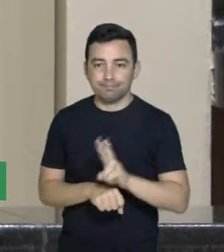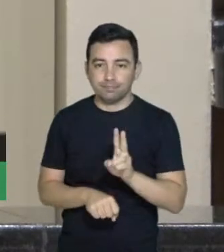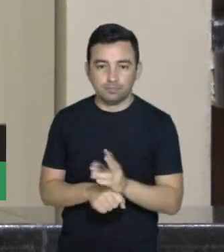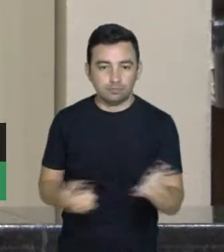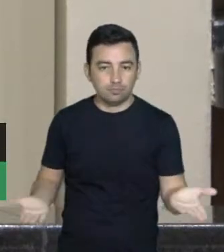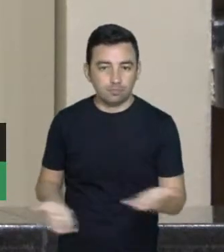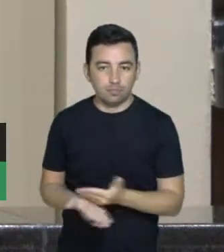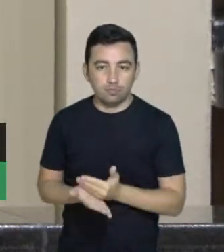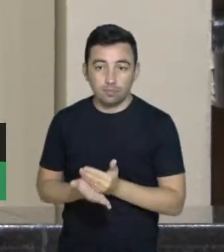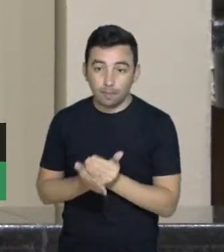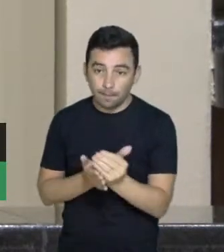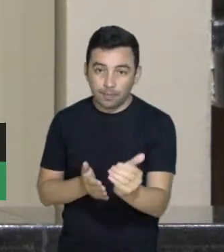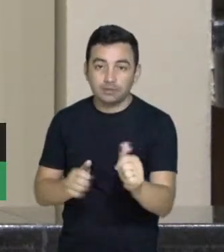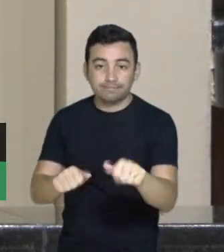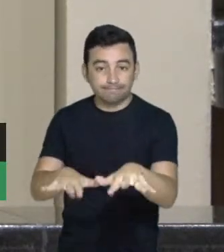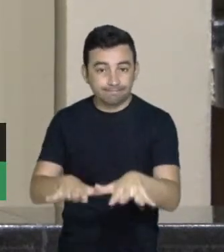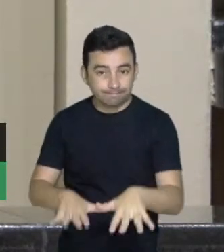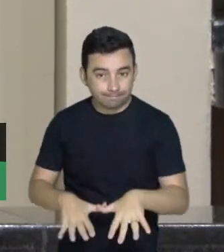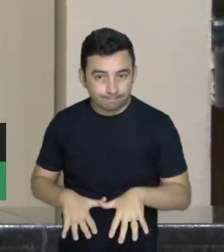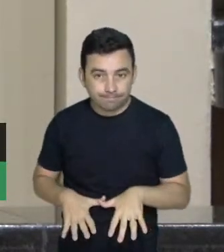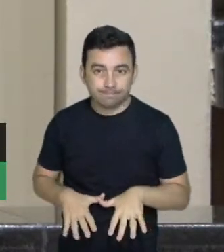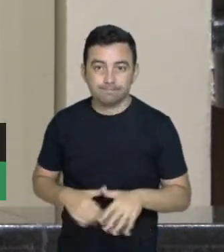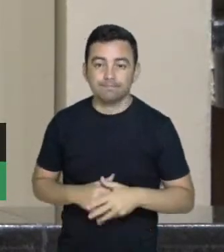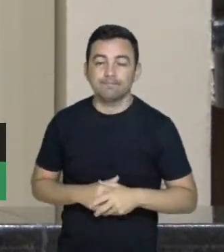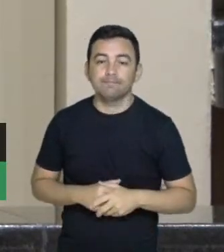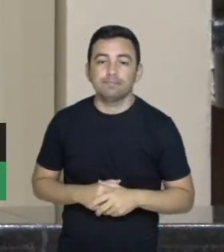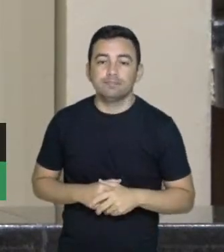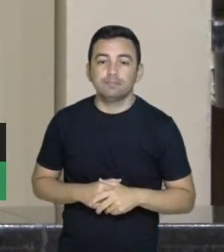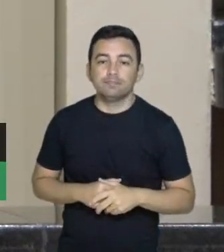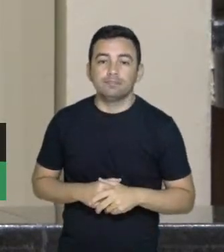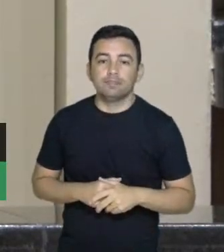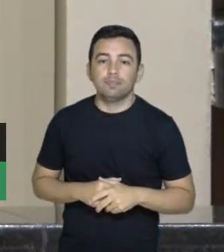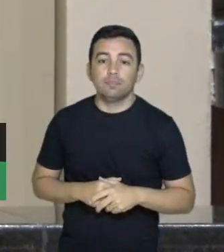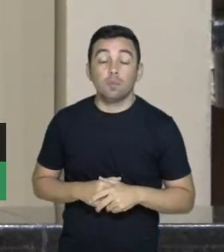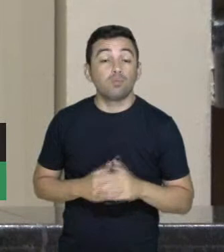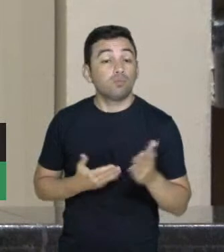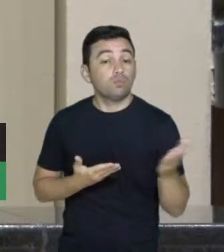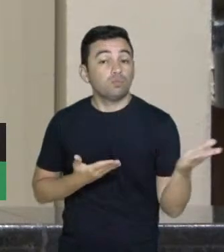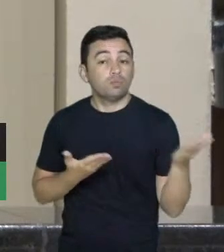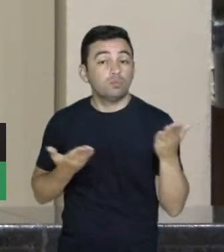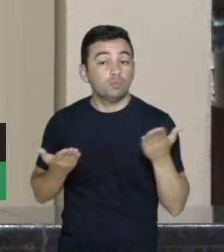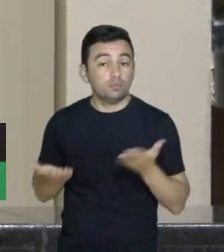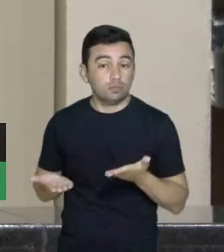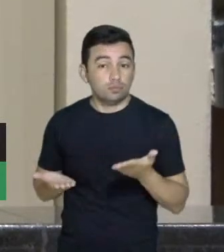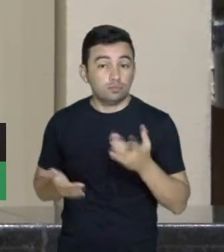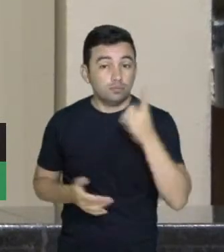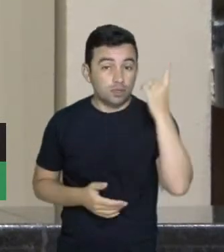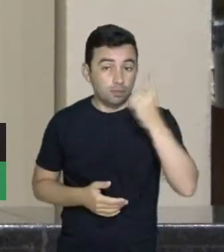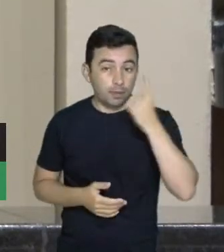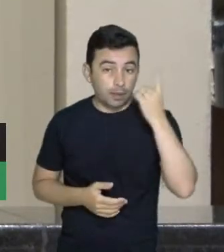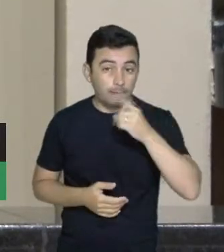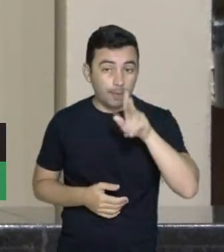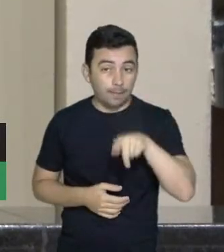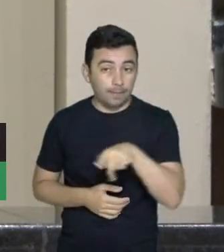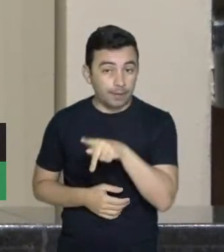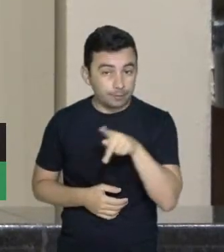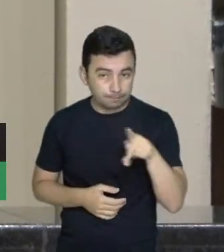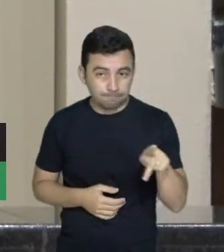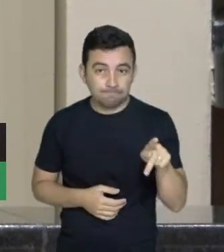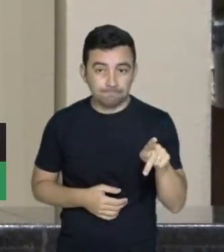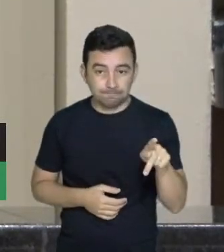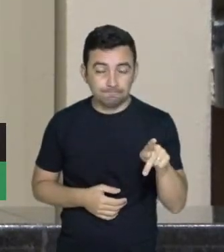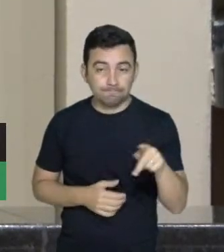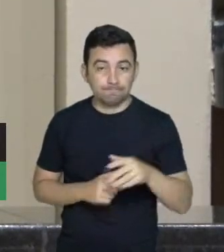Deus, declaro aberta a presente sessão. Convido o senhor deputado Padre Pedro de Valdeceira